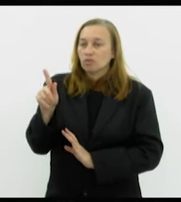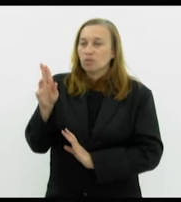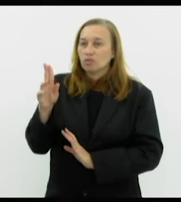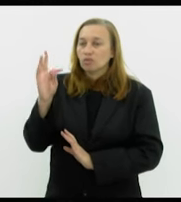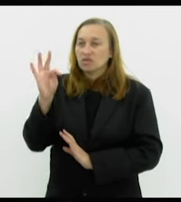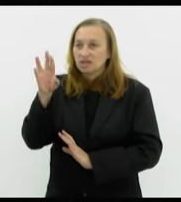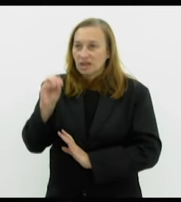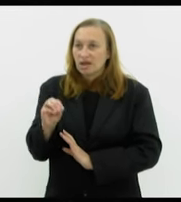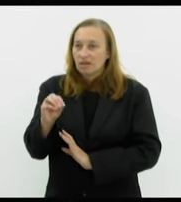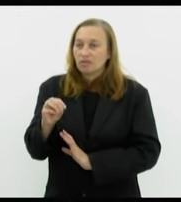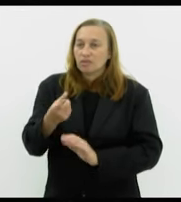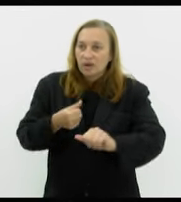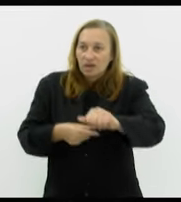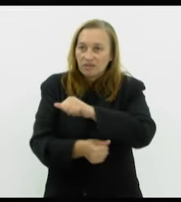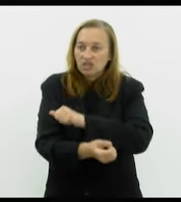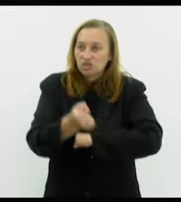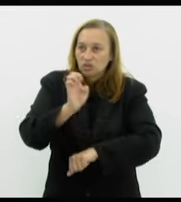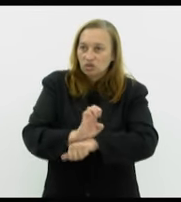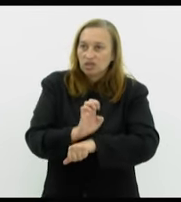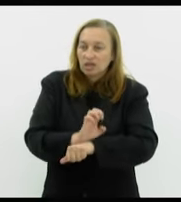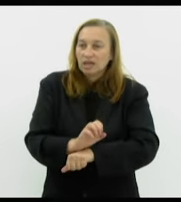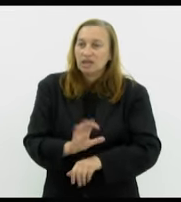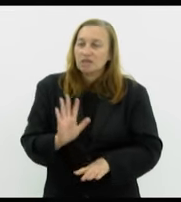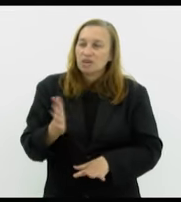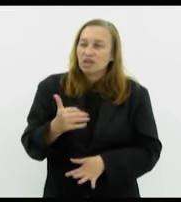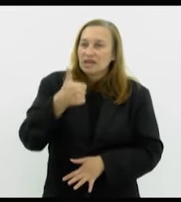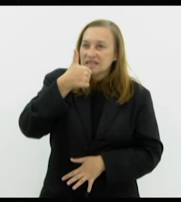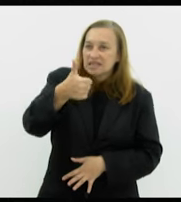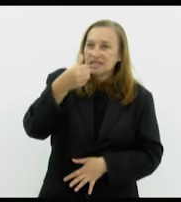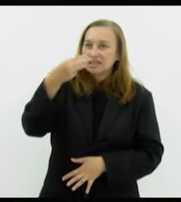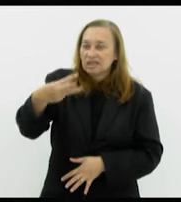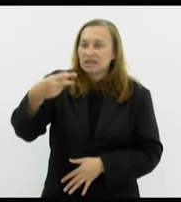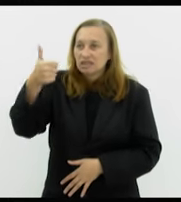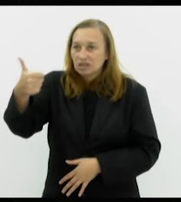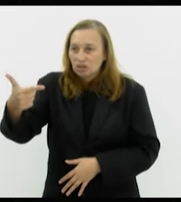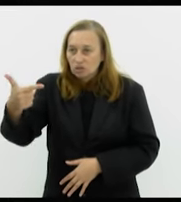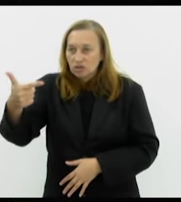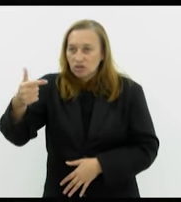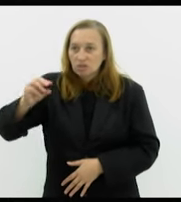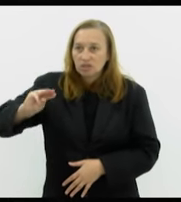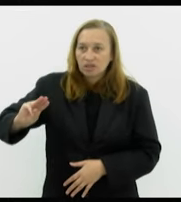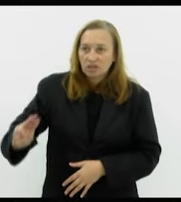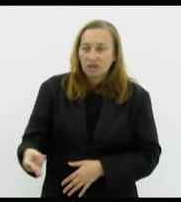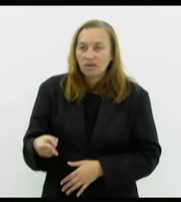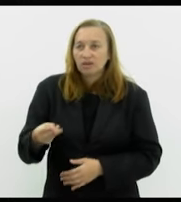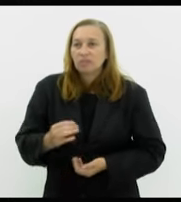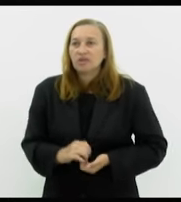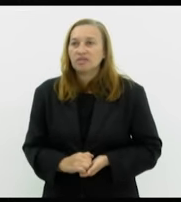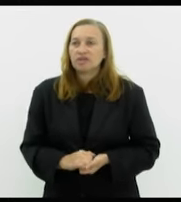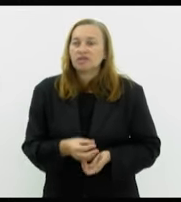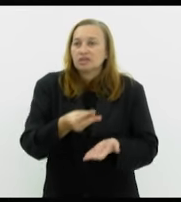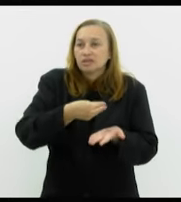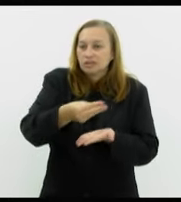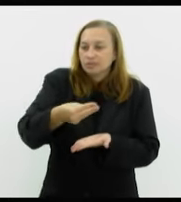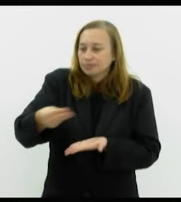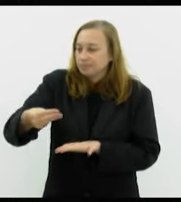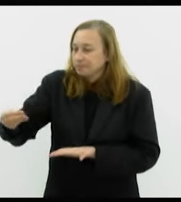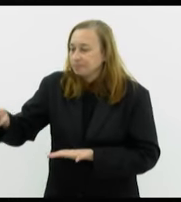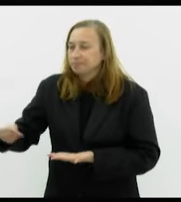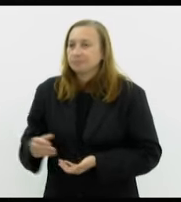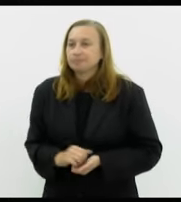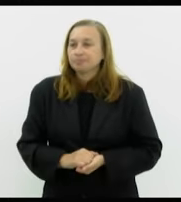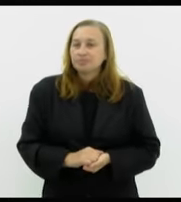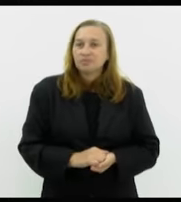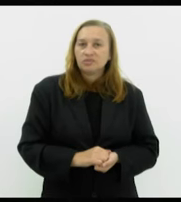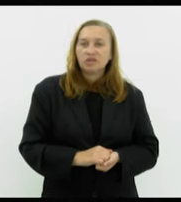E aproximadamente 132 milhões para ser distribuído, deputado Serginho